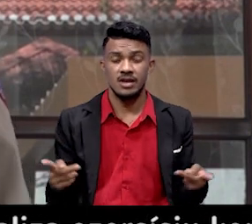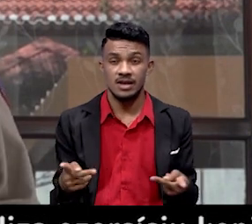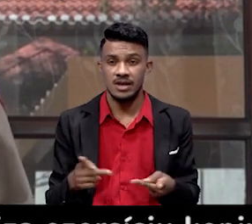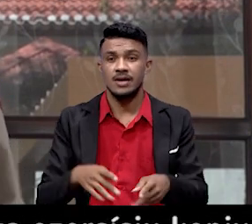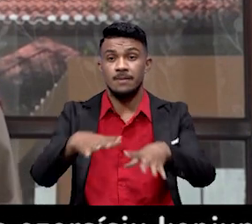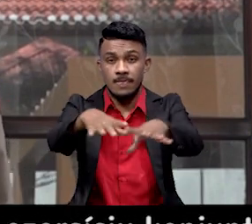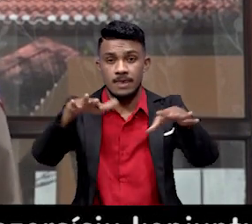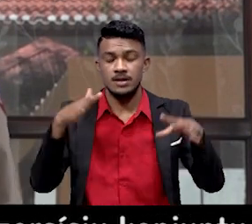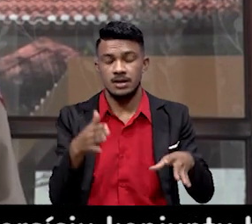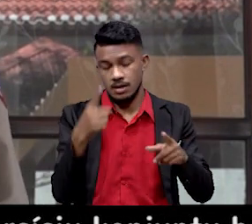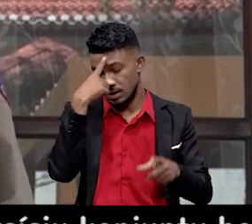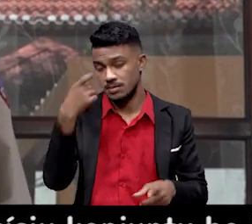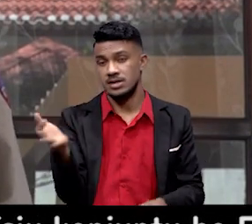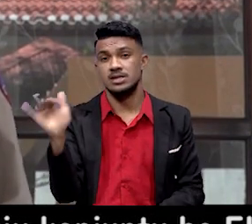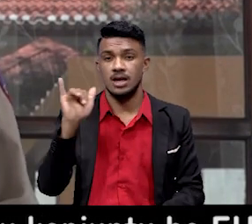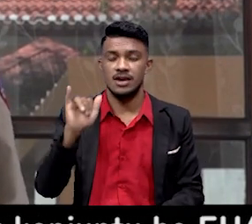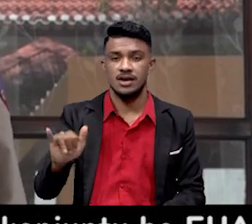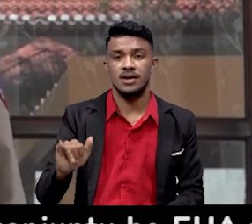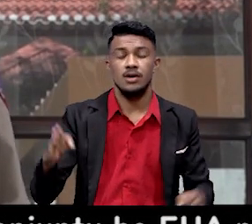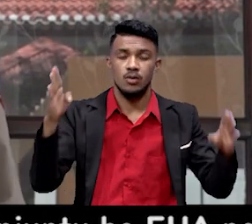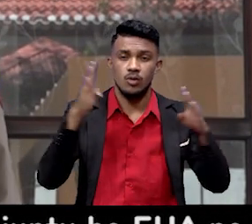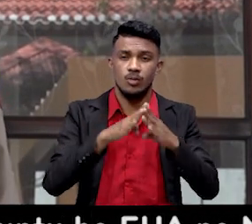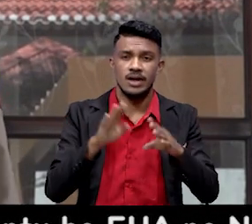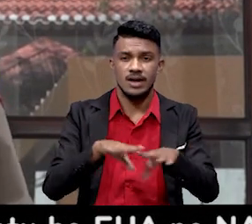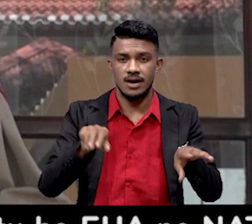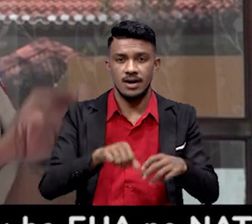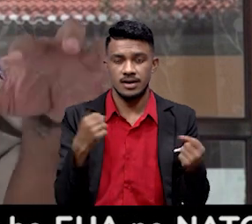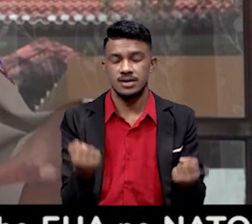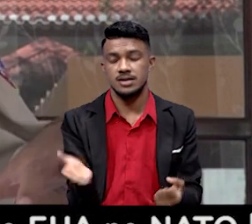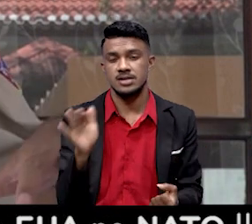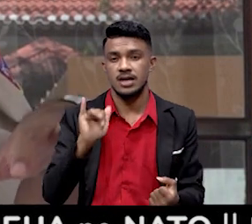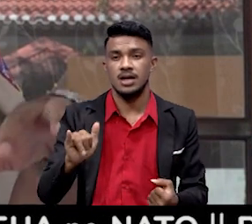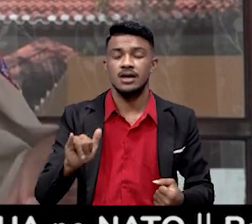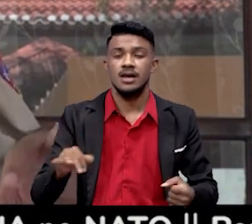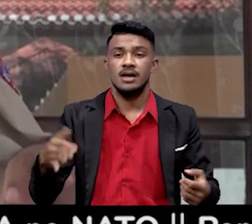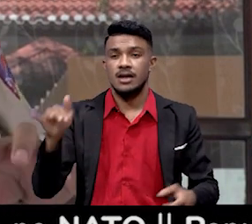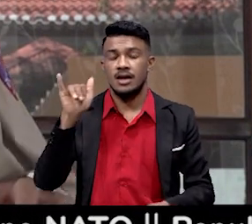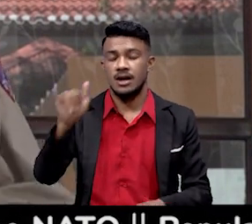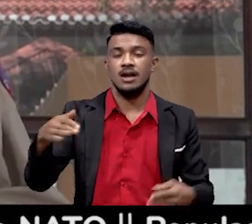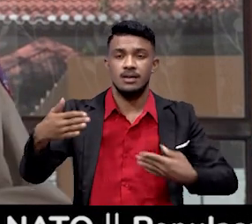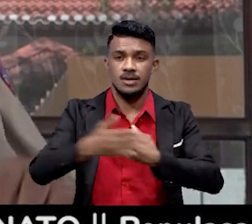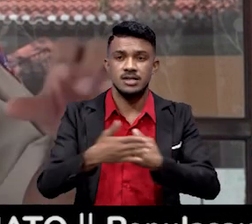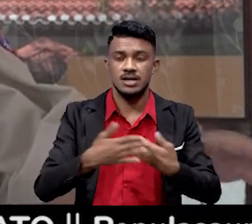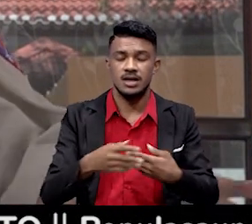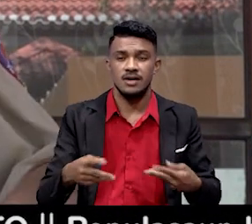sirene uma nebe ma kusir hela existiana sirene consiste se nebe ma ka hela bisikia ai hela fat risk